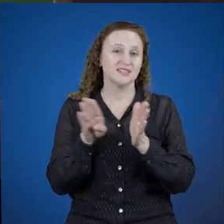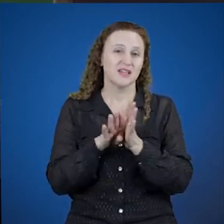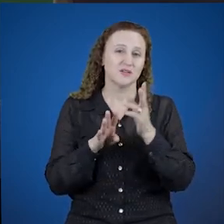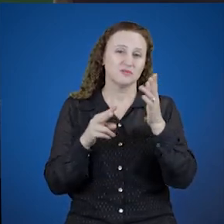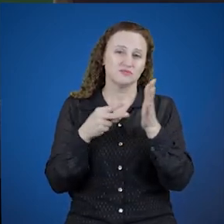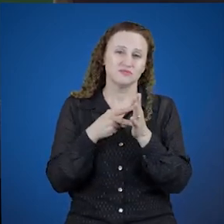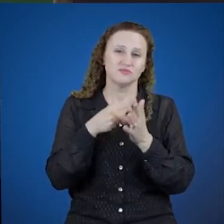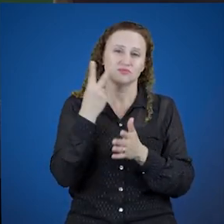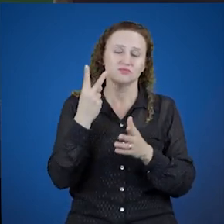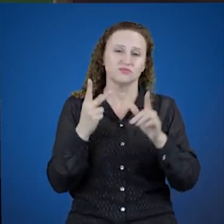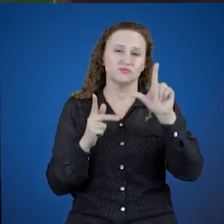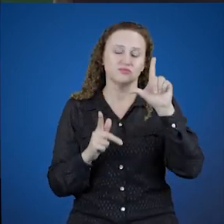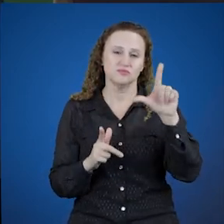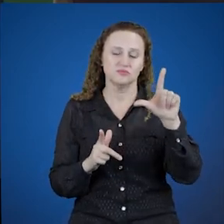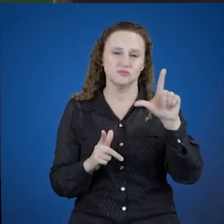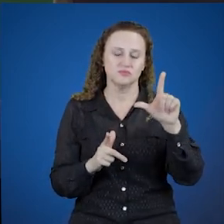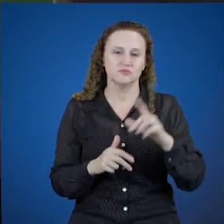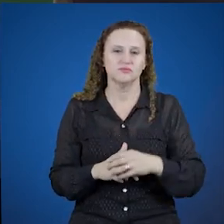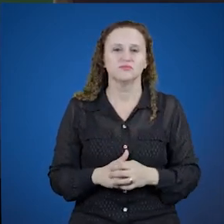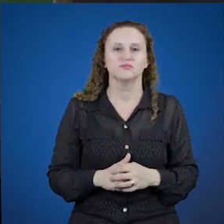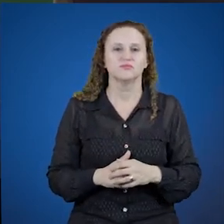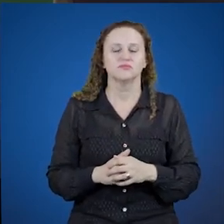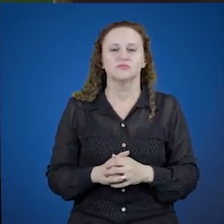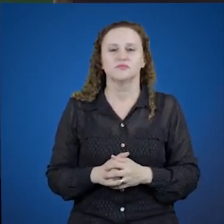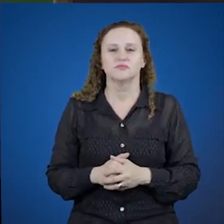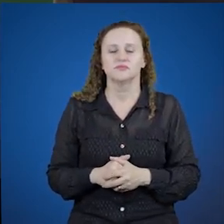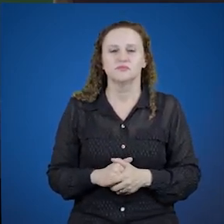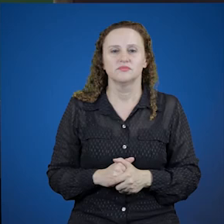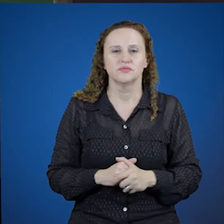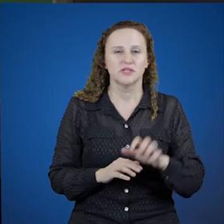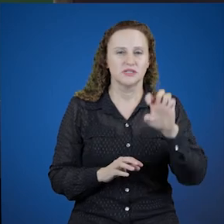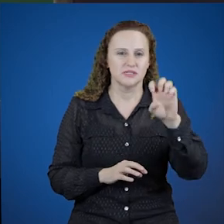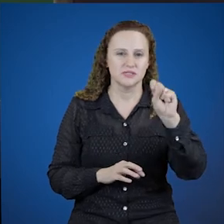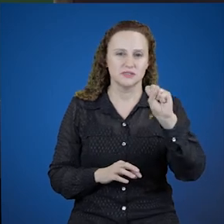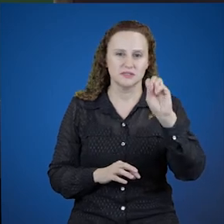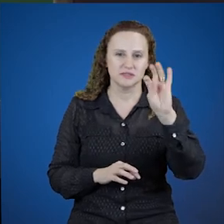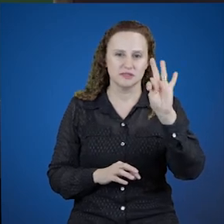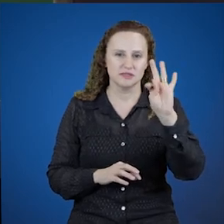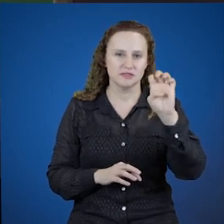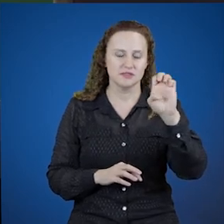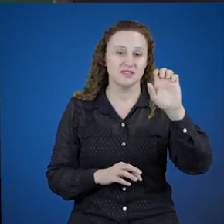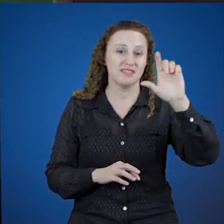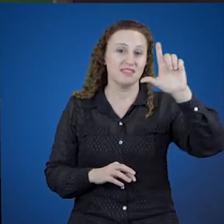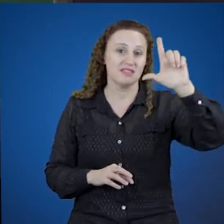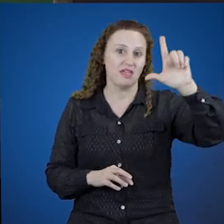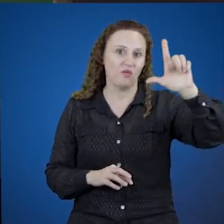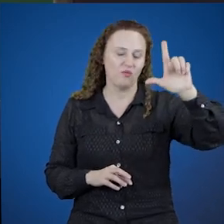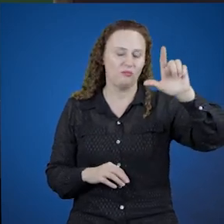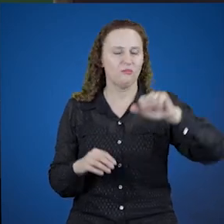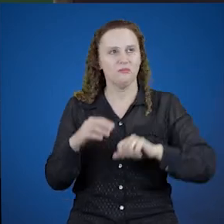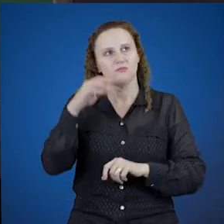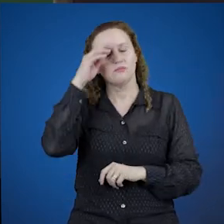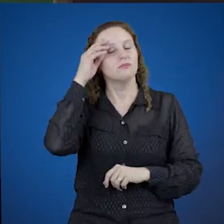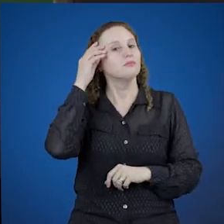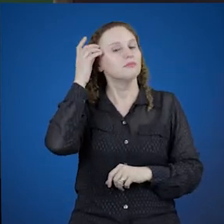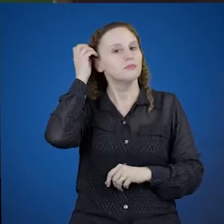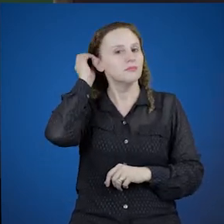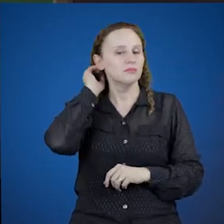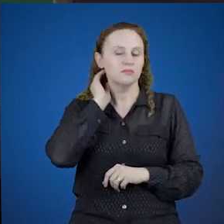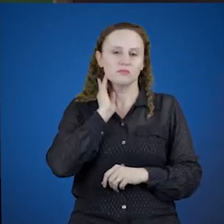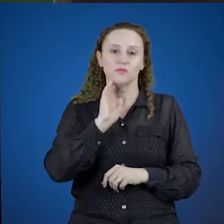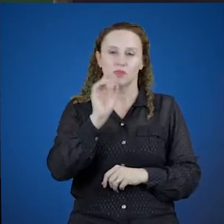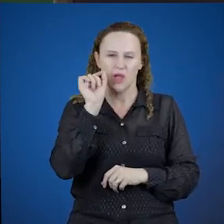segundo l stelo Oi ó veja então